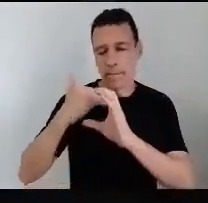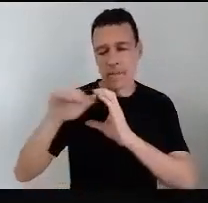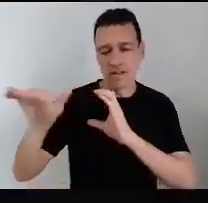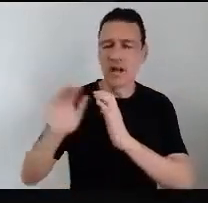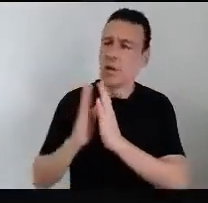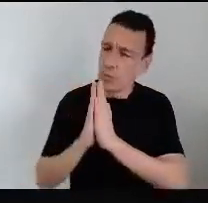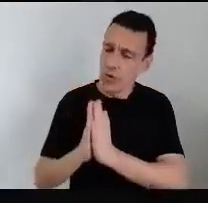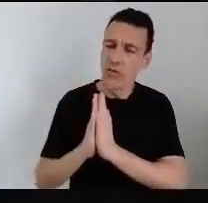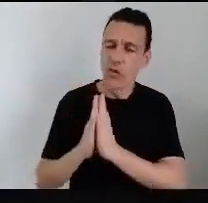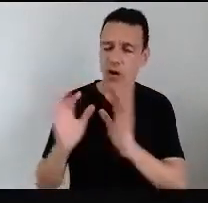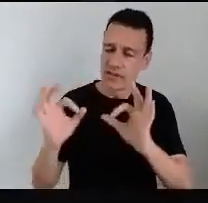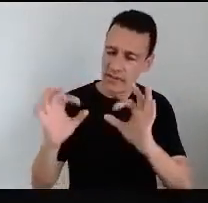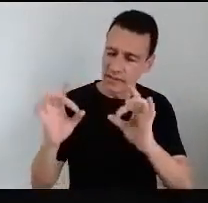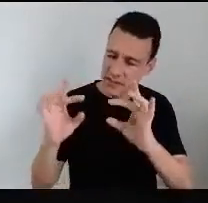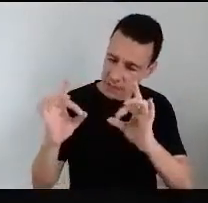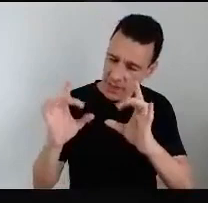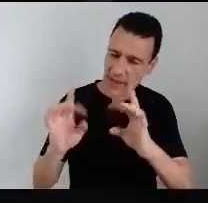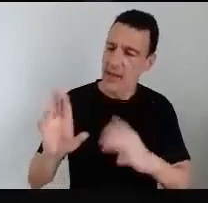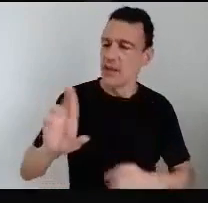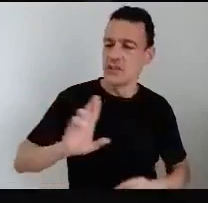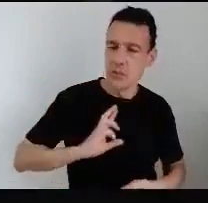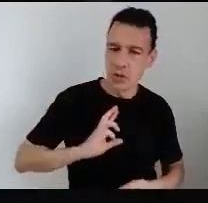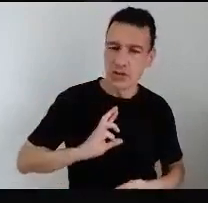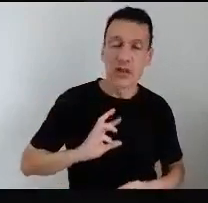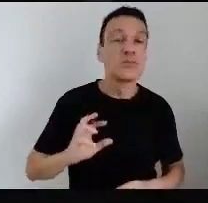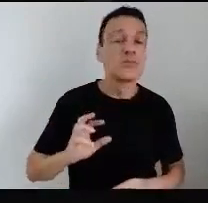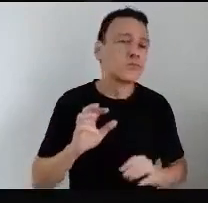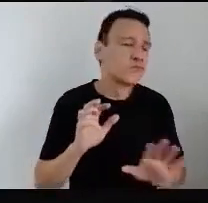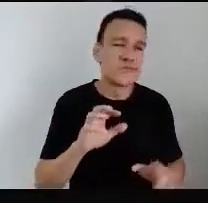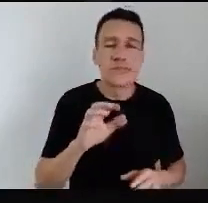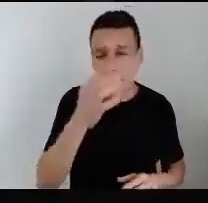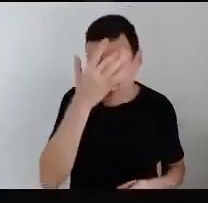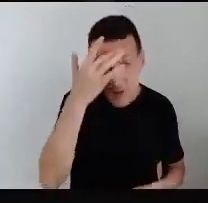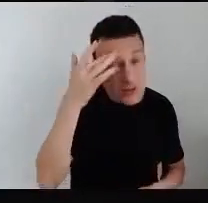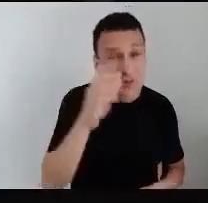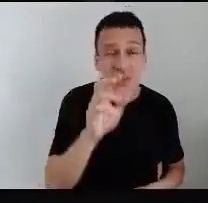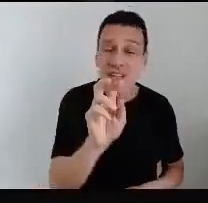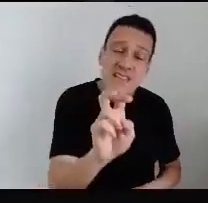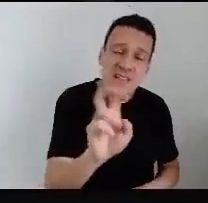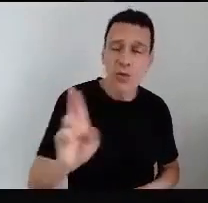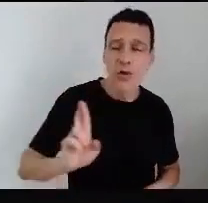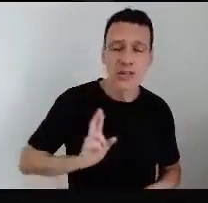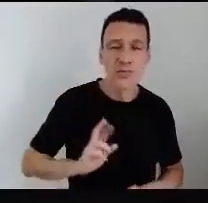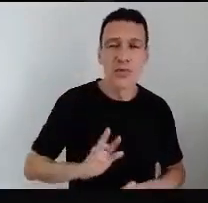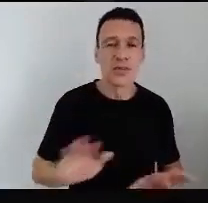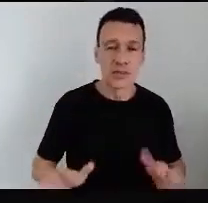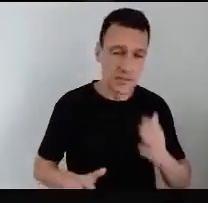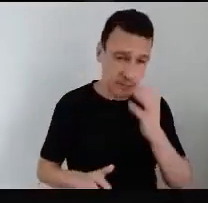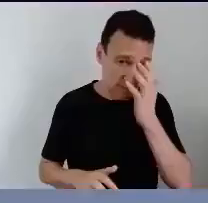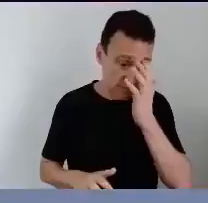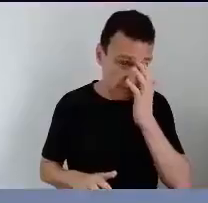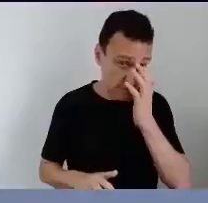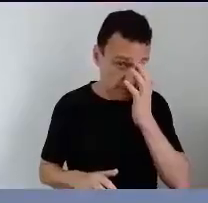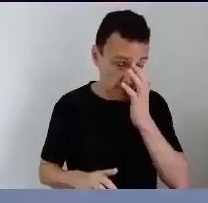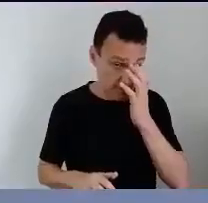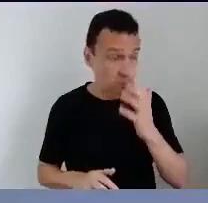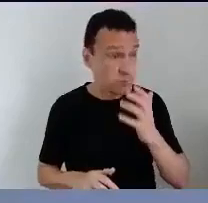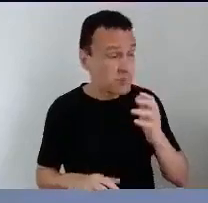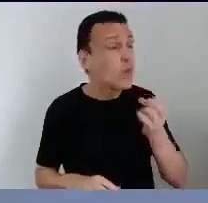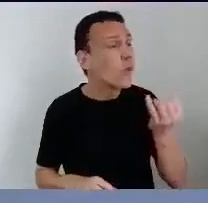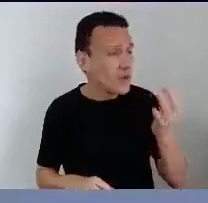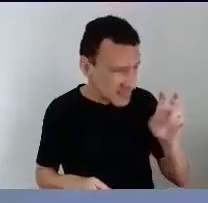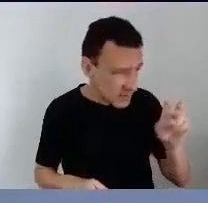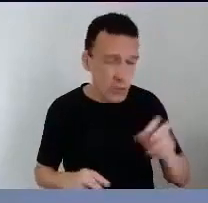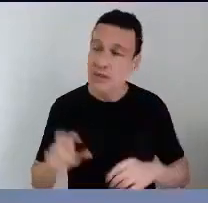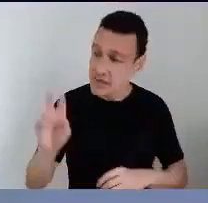se melhorou. E aí teve 5 respostas. E aí... Quantas respostas teve? 5. 5? E